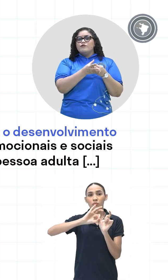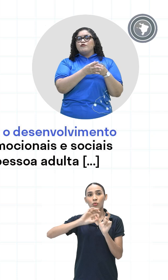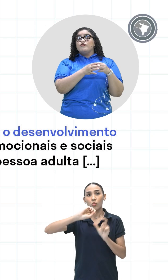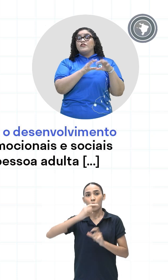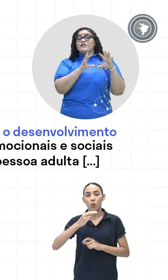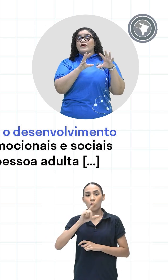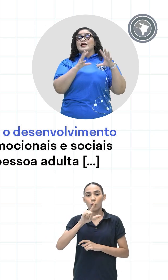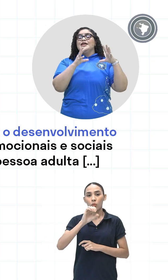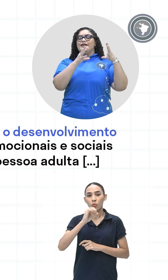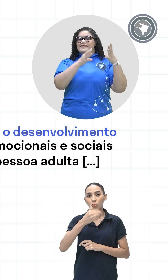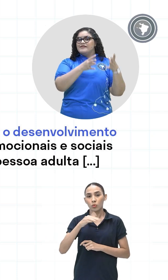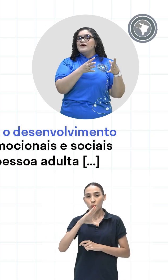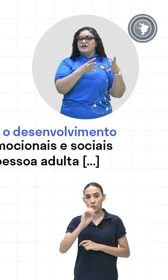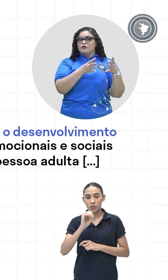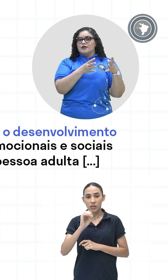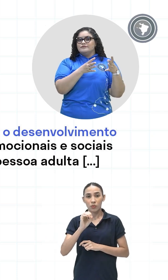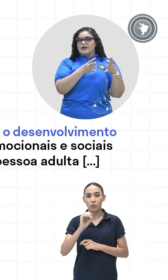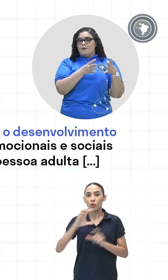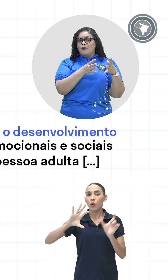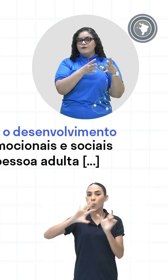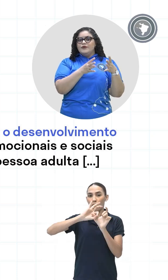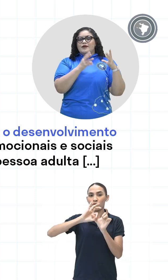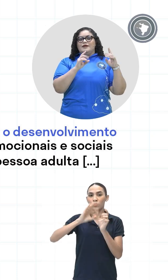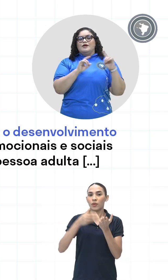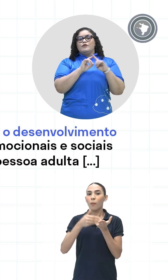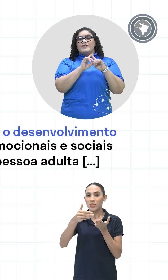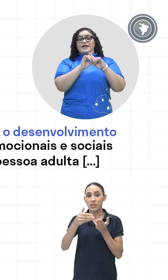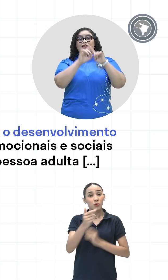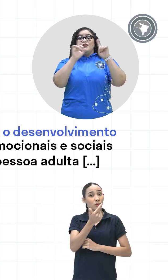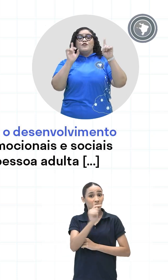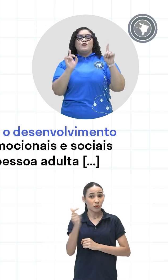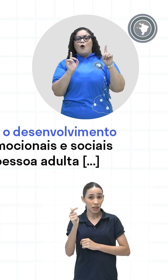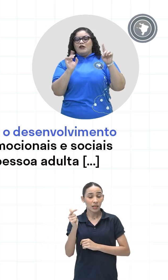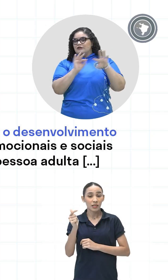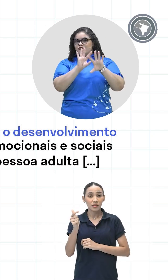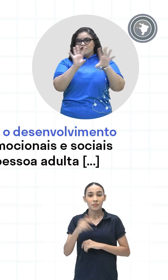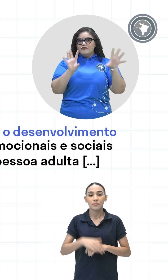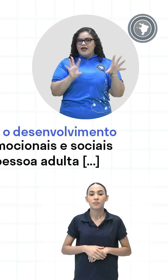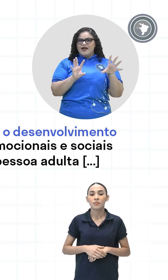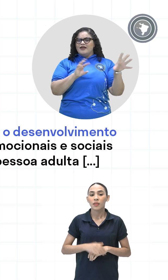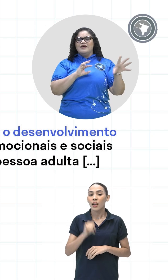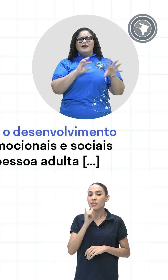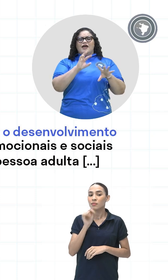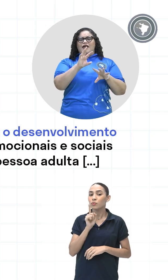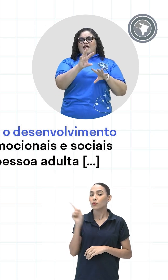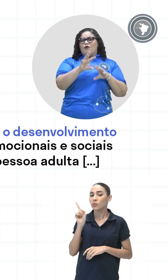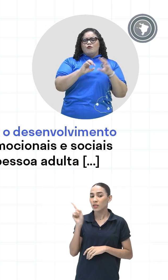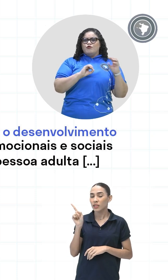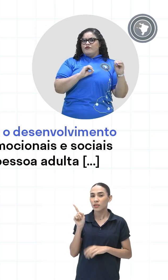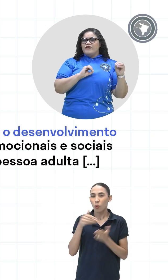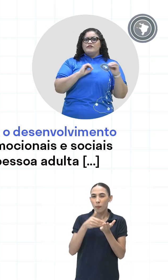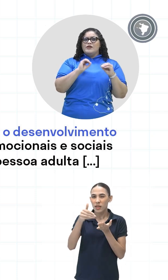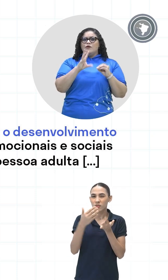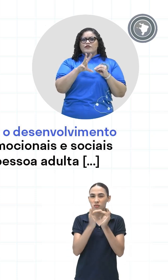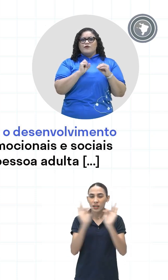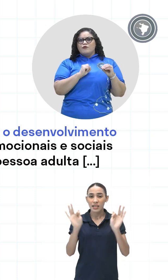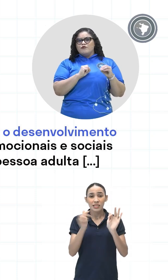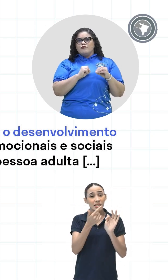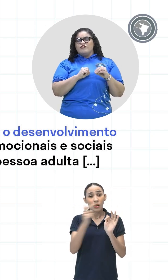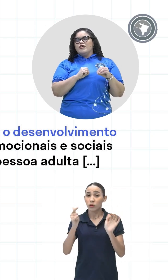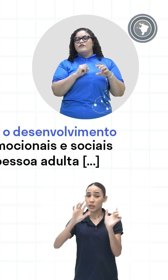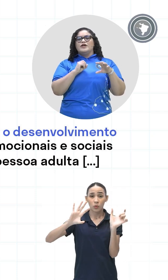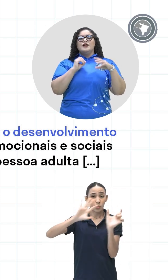locução conjuntiva iniciando-a, tá bom? Então, nota aí, isso torna, a gente não tem aí conjunção nem